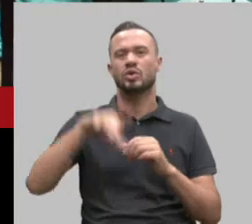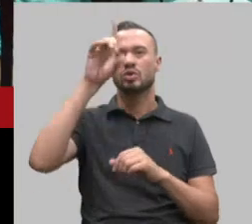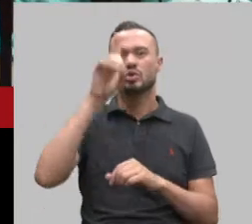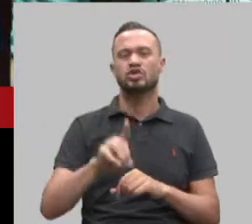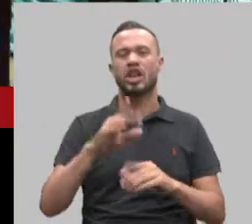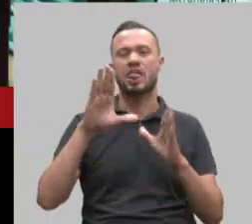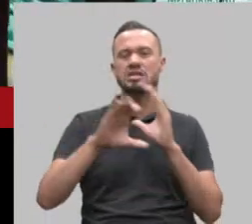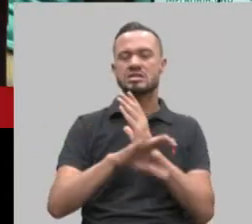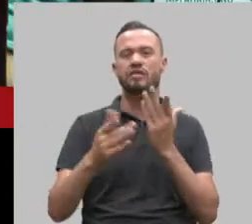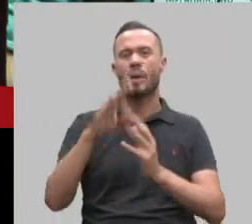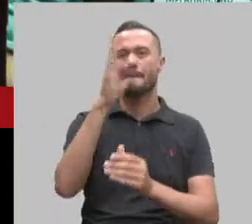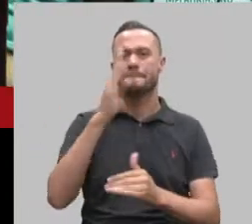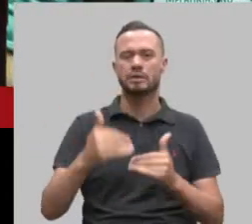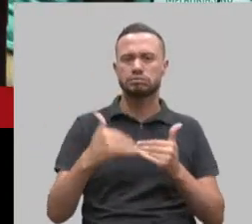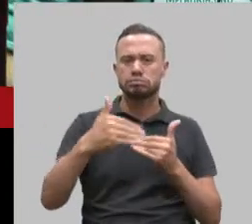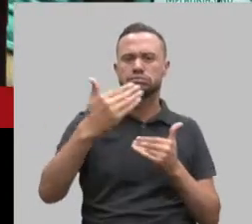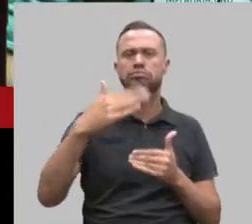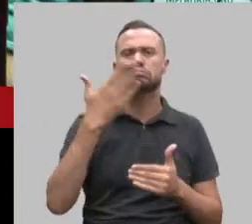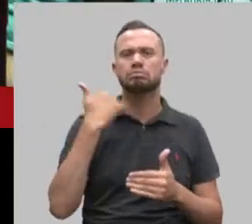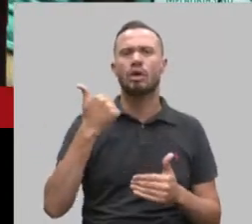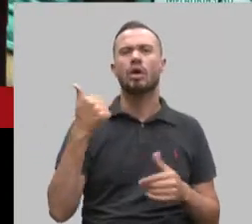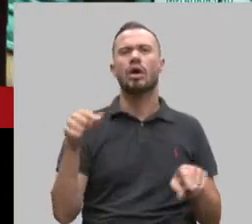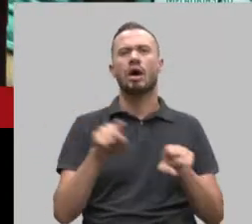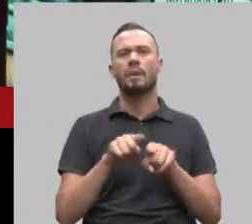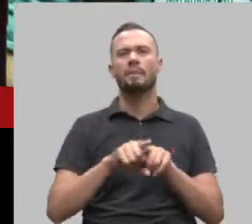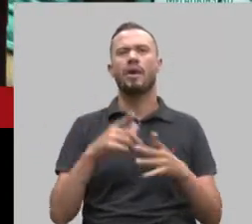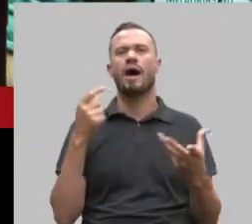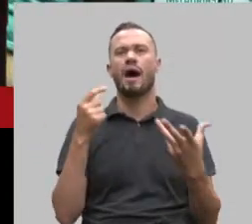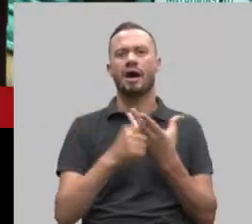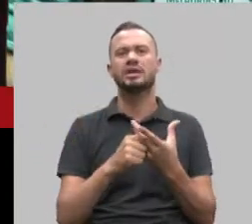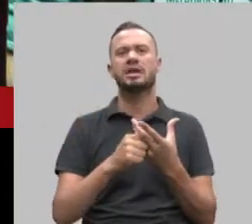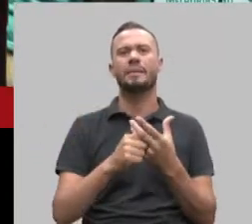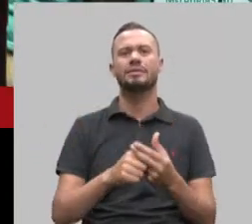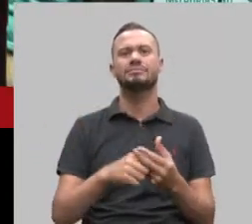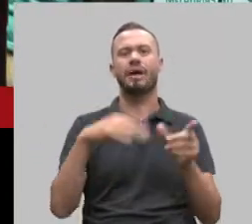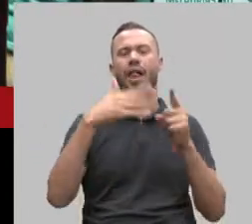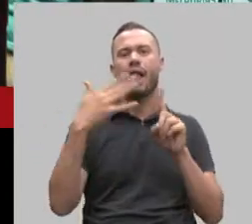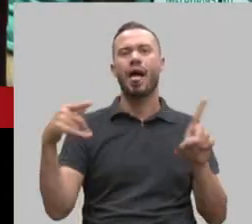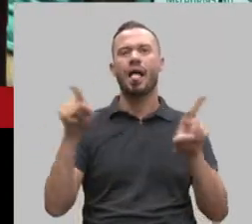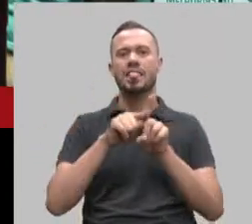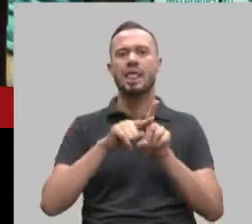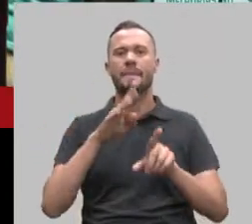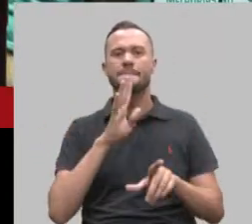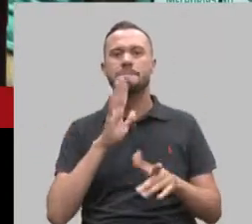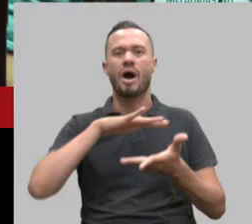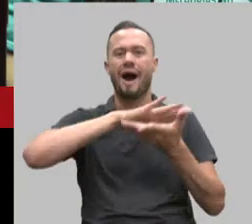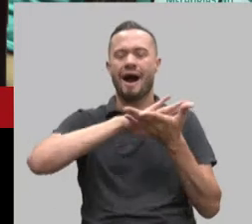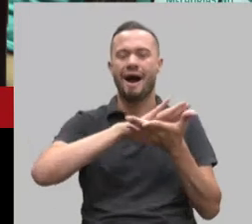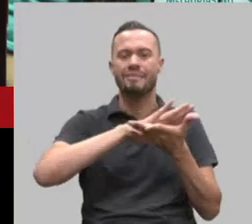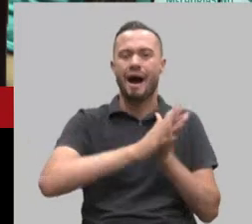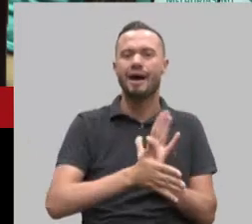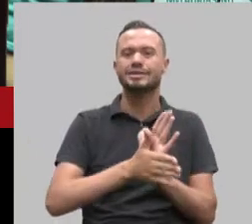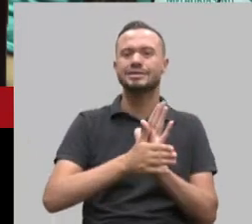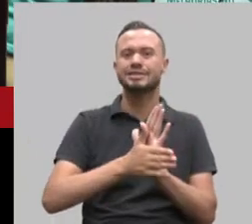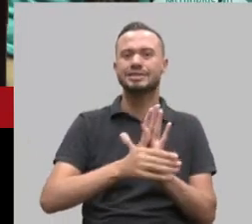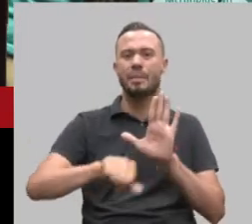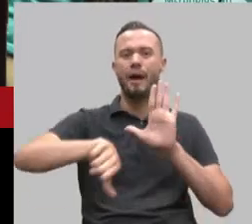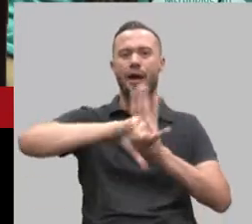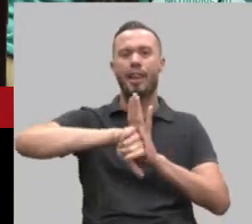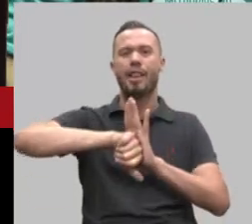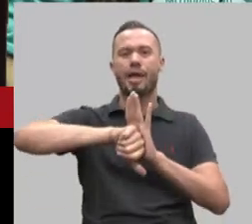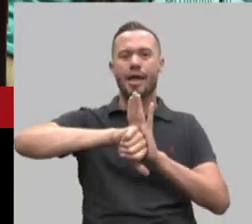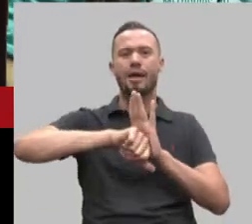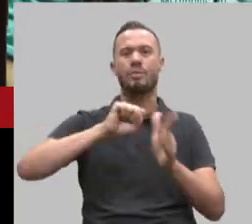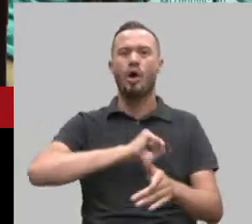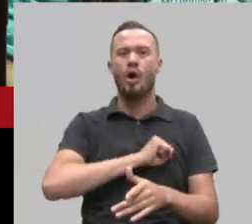avançou muito Como por exemplo o casamento uma afetivo em 2013 o reconhecimento do racismo como um crime de ódio porém o preconceito só acaba quando mal é cortado